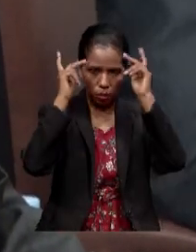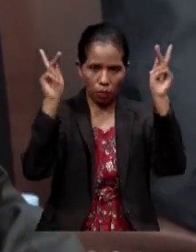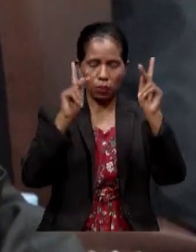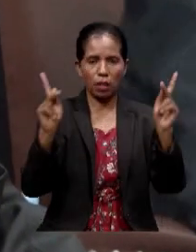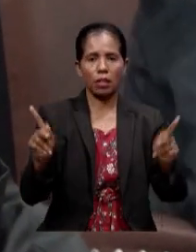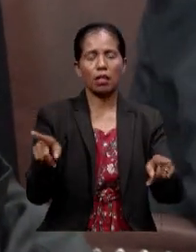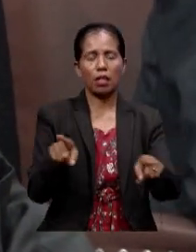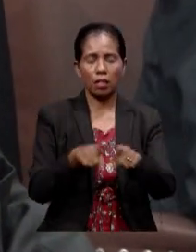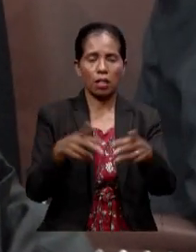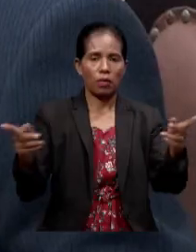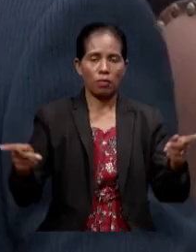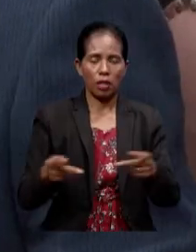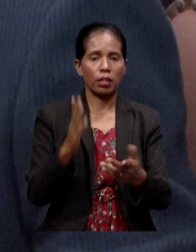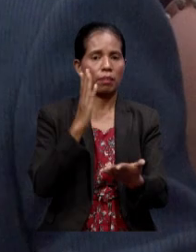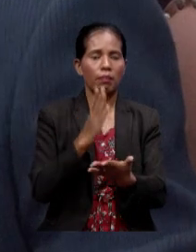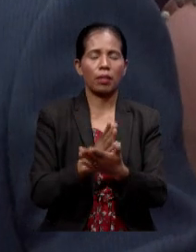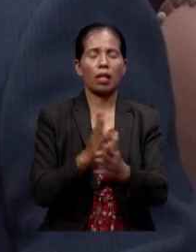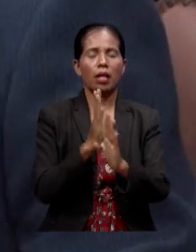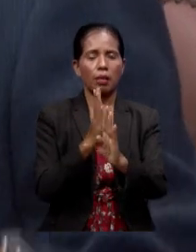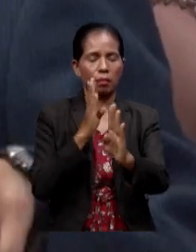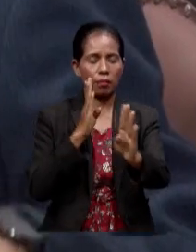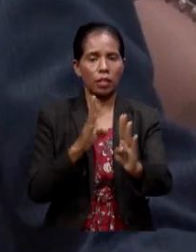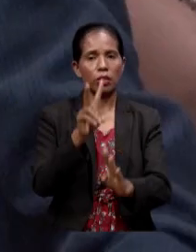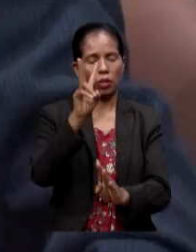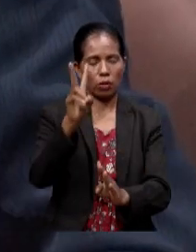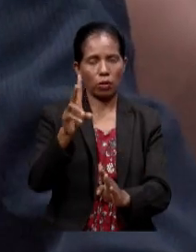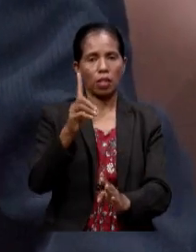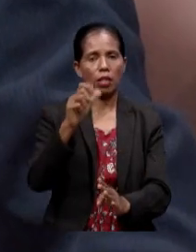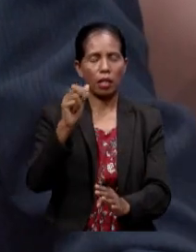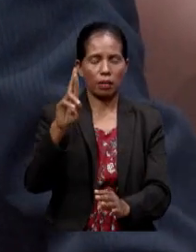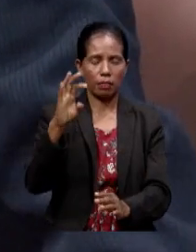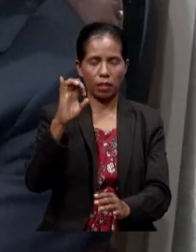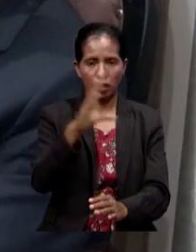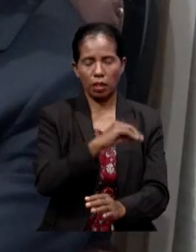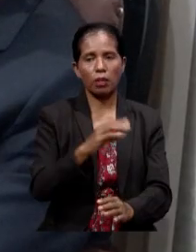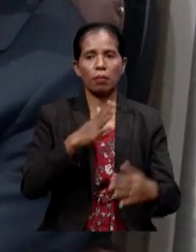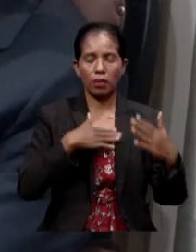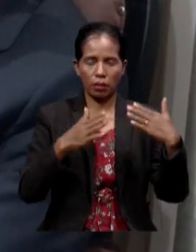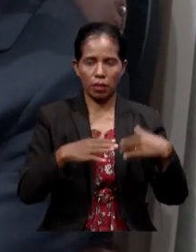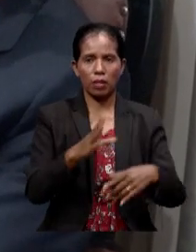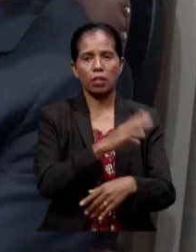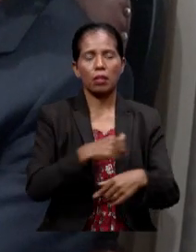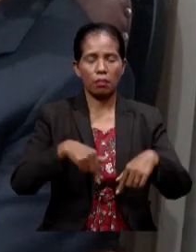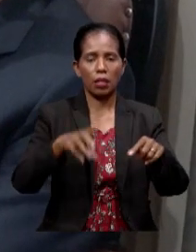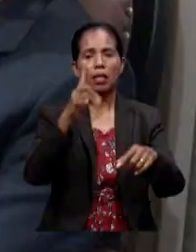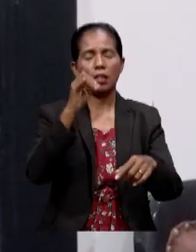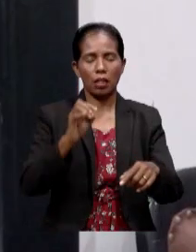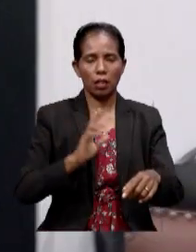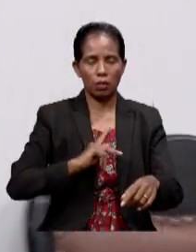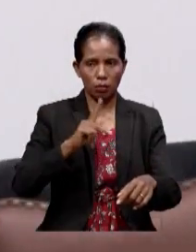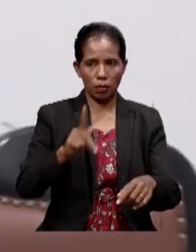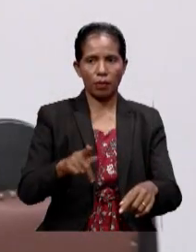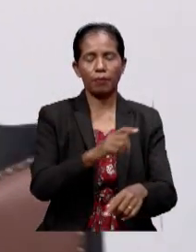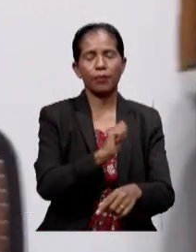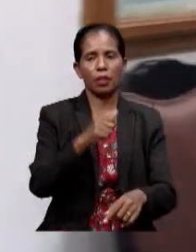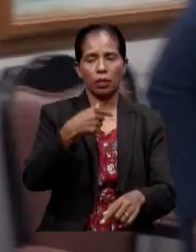nessa estacionamento Babis Babadoca Express no Bis Dambri, na BCH operação de Likupan. Agostinho da Silva hatou questão